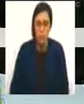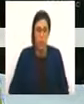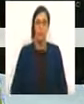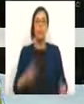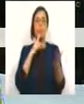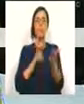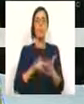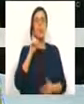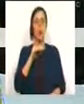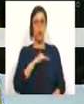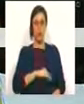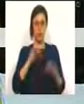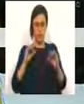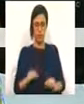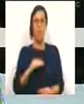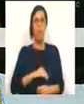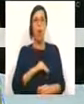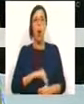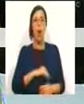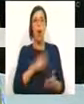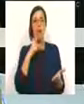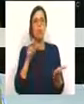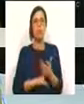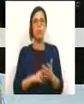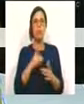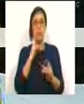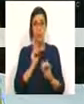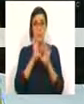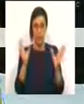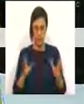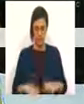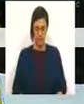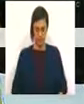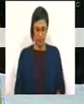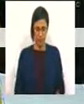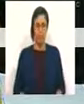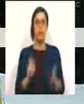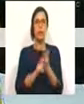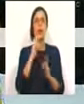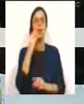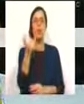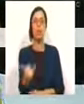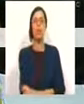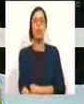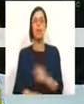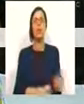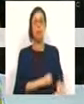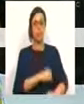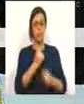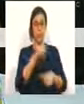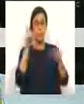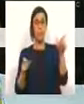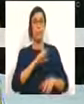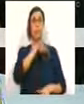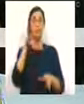esse valor no seu vencimento esperto e se declara o número dois dos trabalhadores